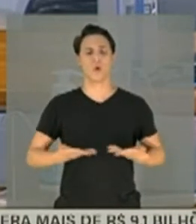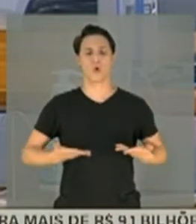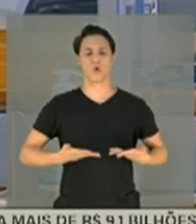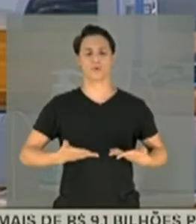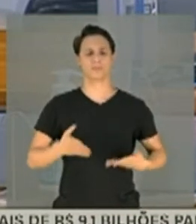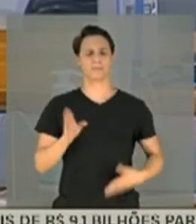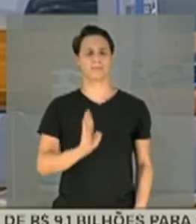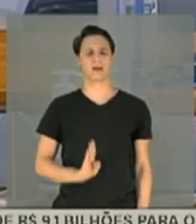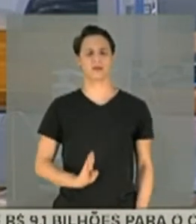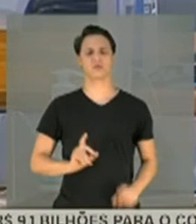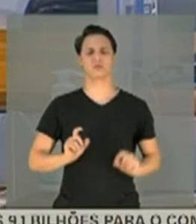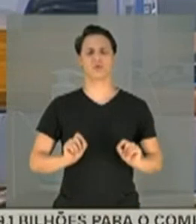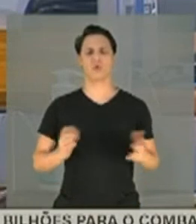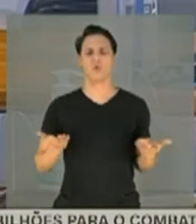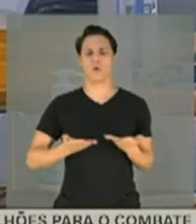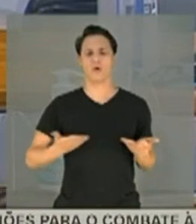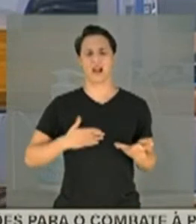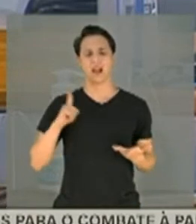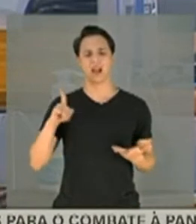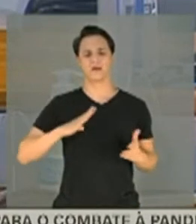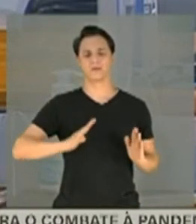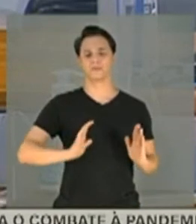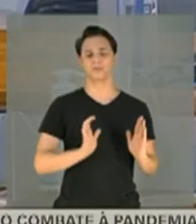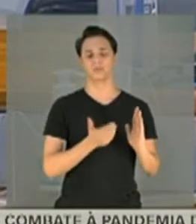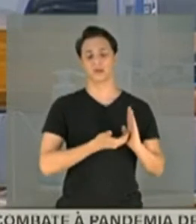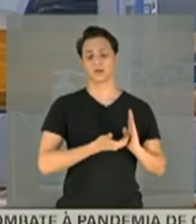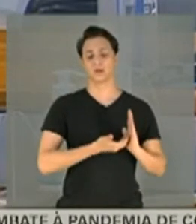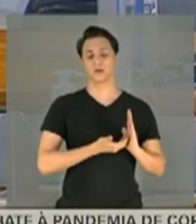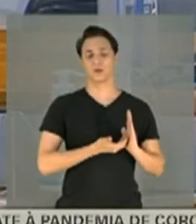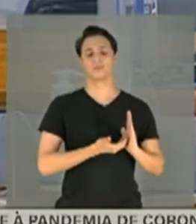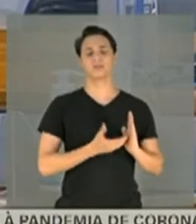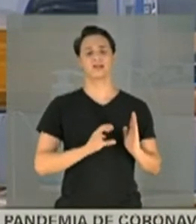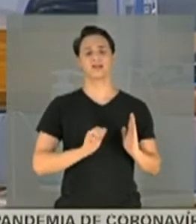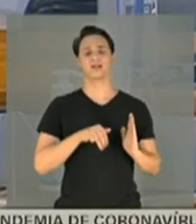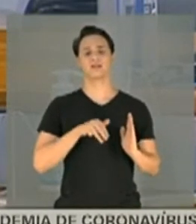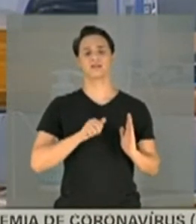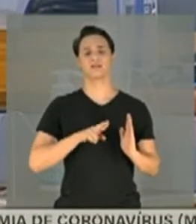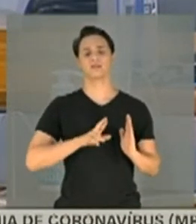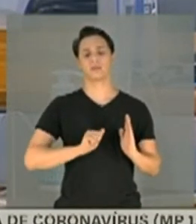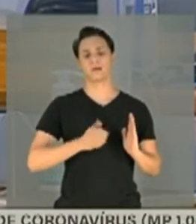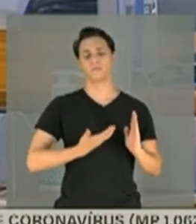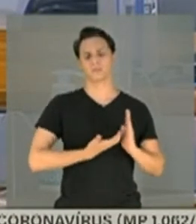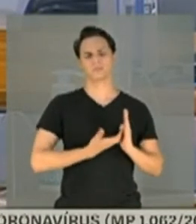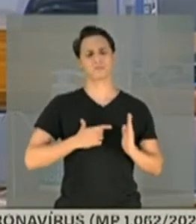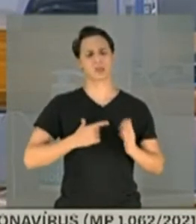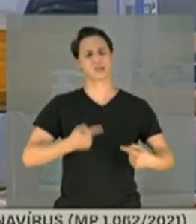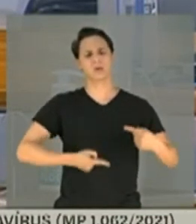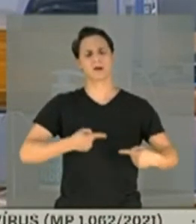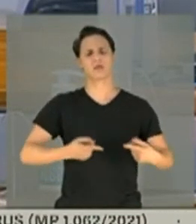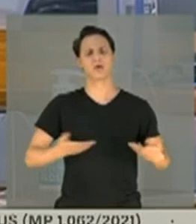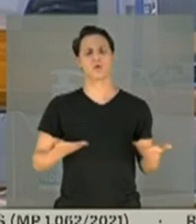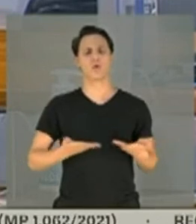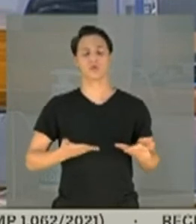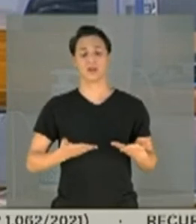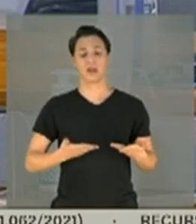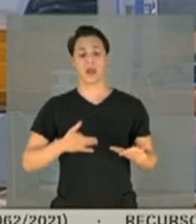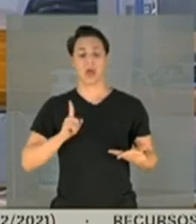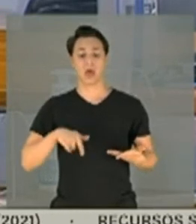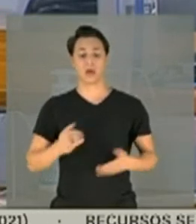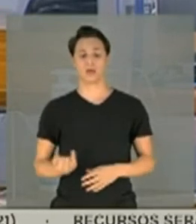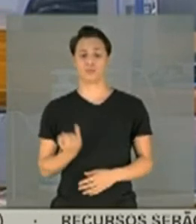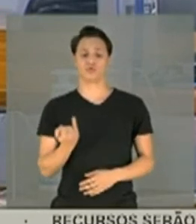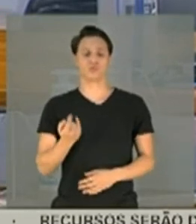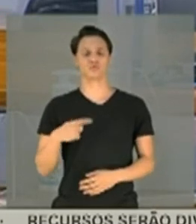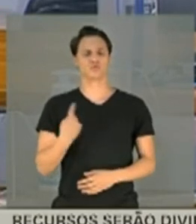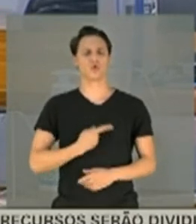nesse momento, está debatendo na Câmara dos Deputados. Muito importante a gente não misturar as